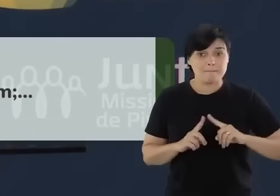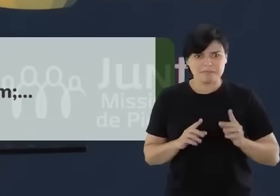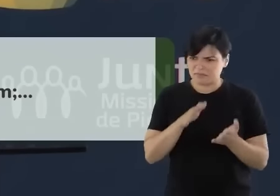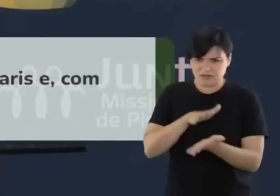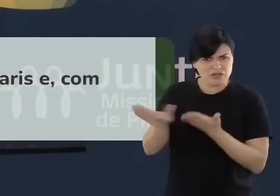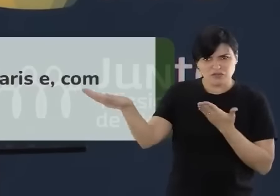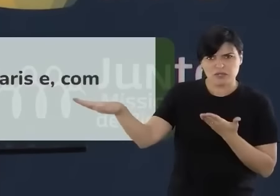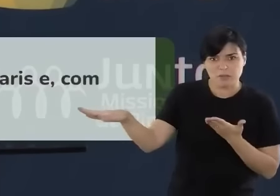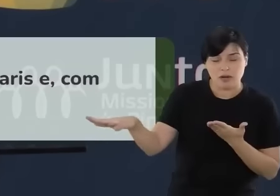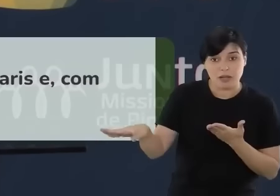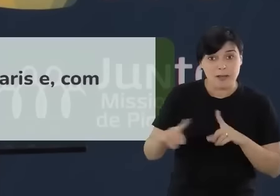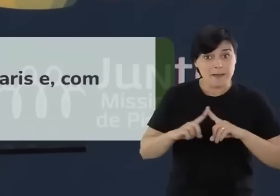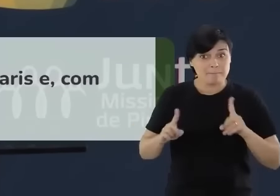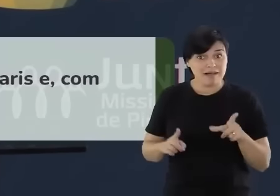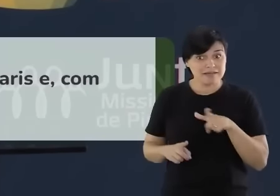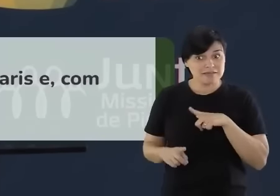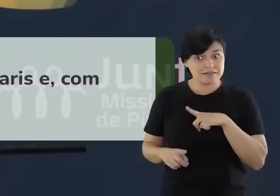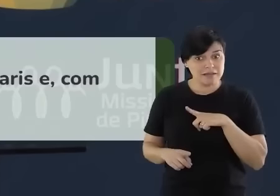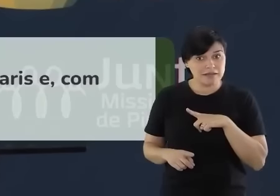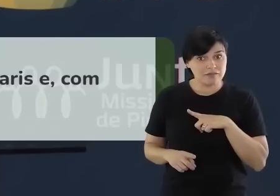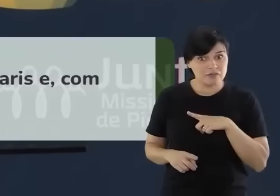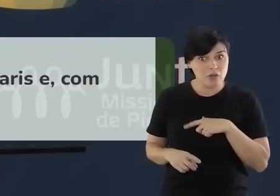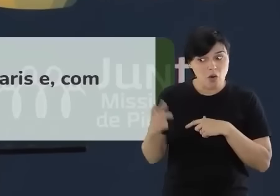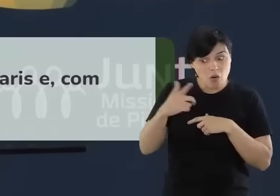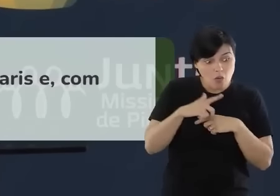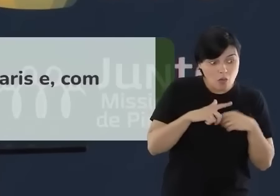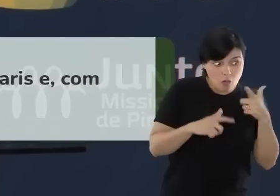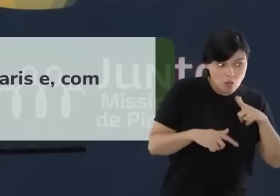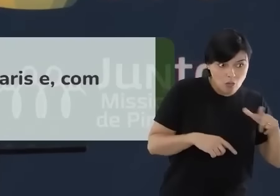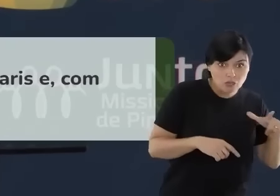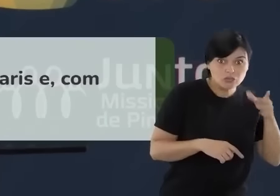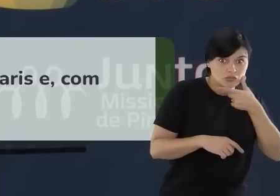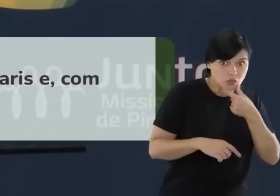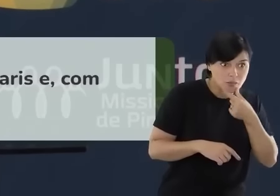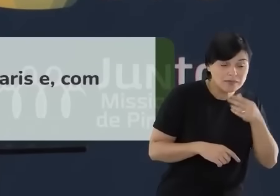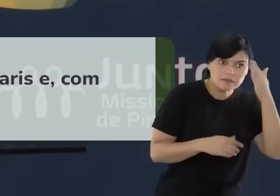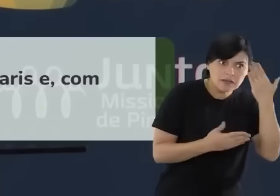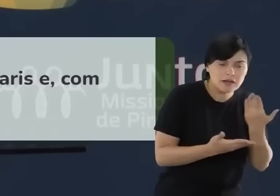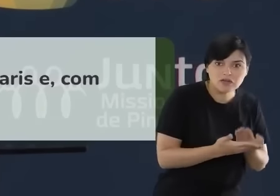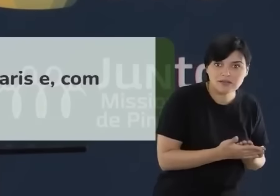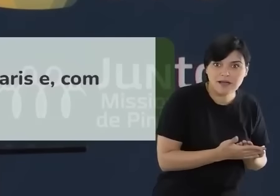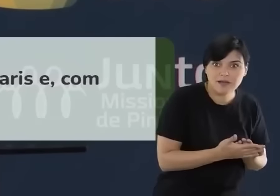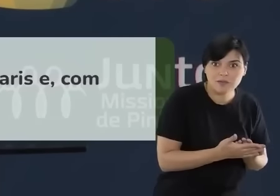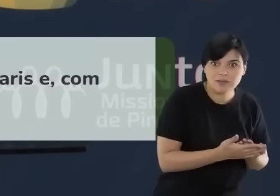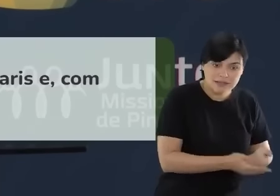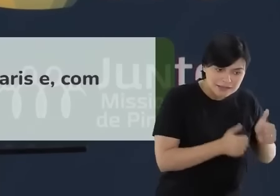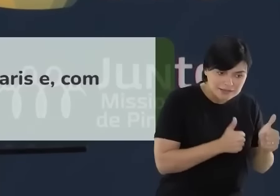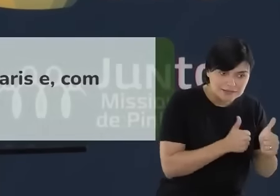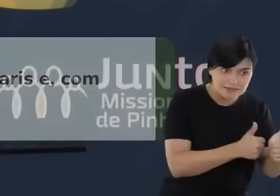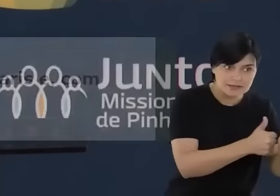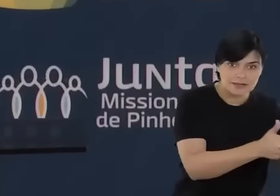ele e creram entre eles estava Dionísio areopagita uma mulher chamada Damaris e com eles outros